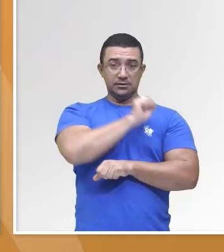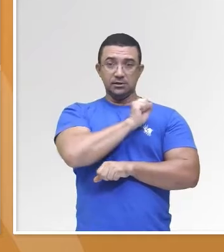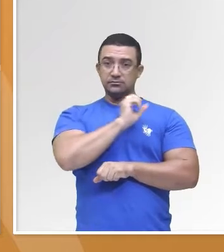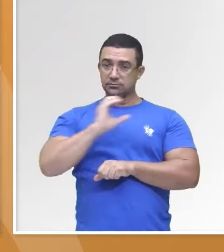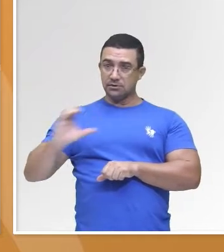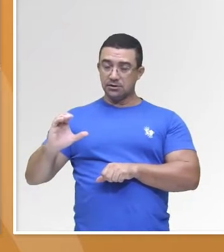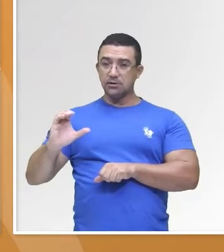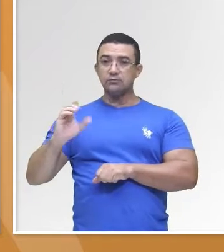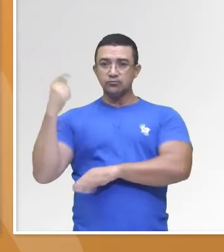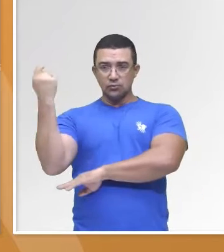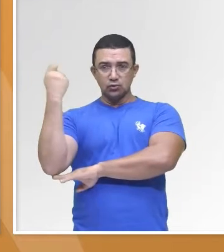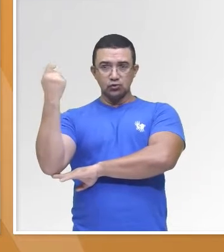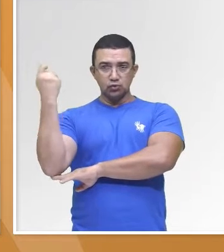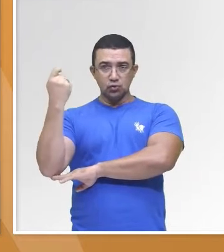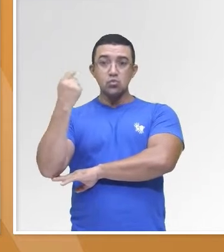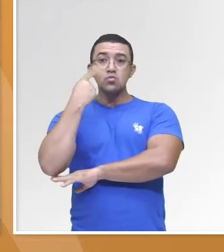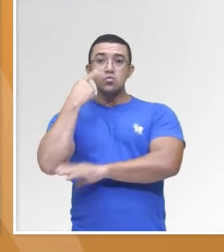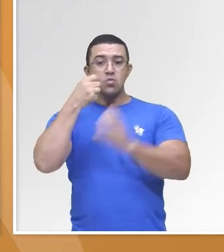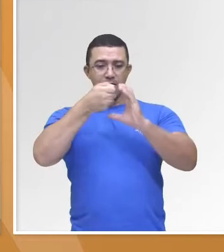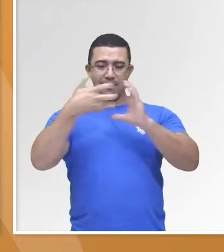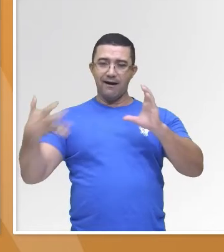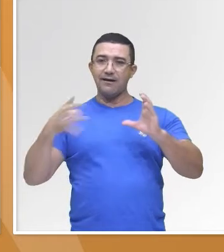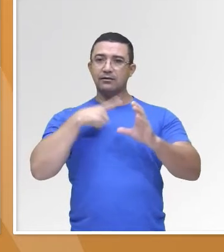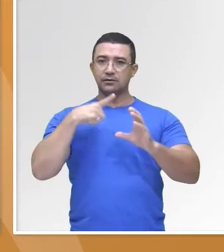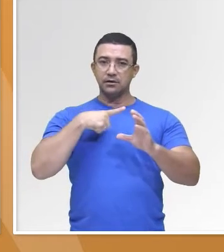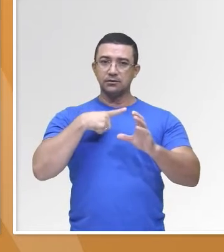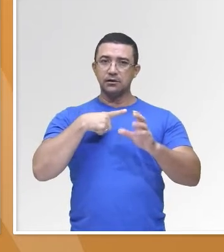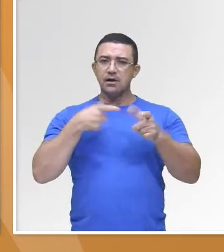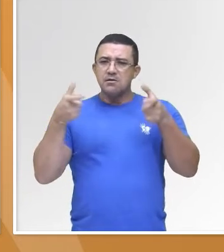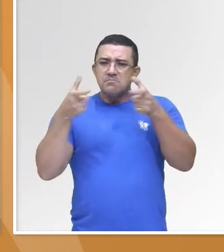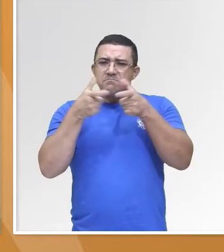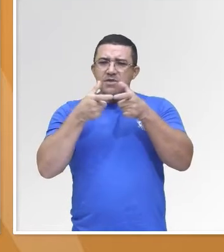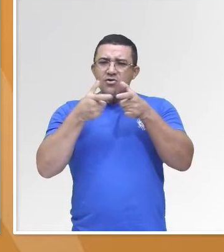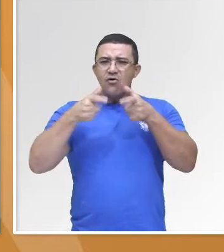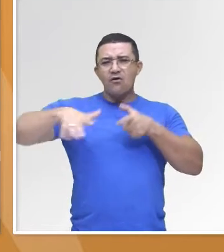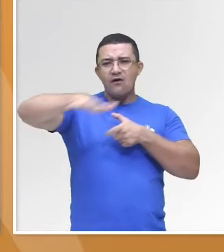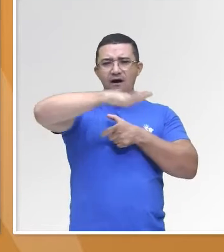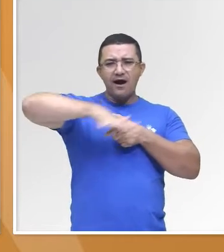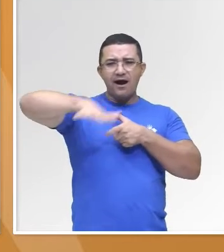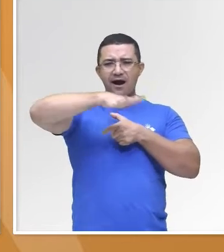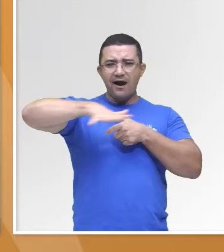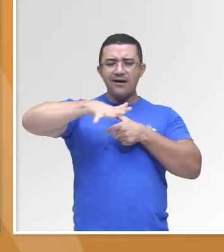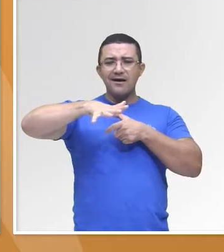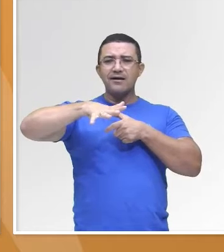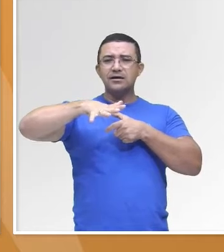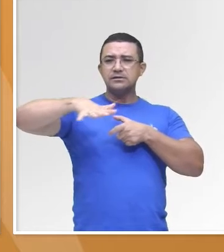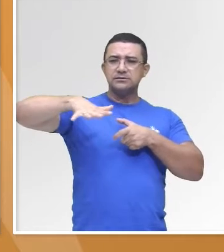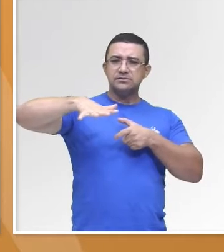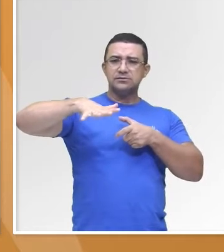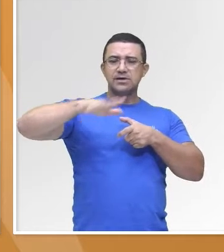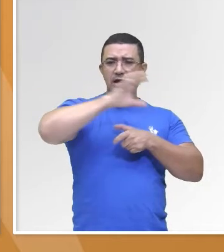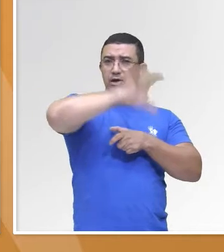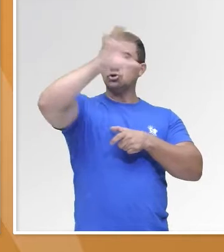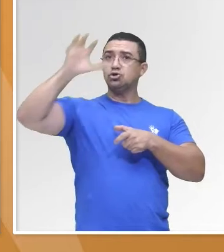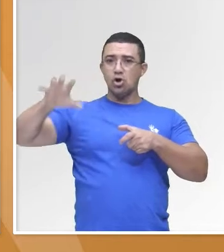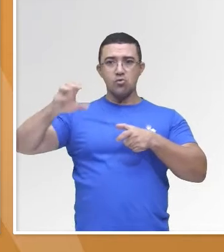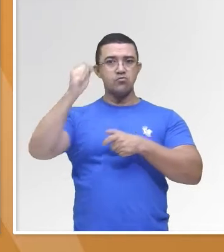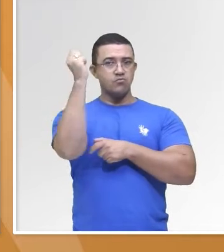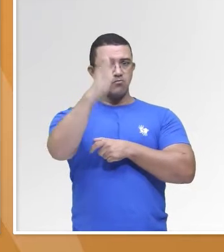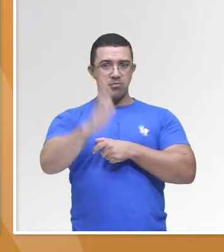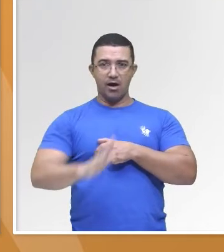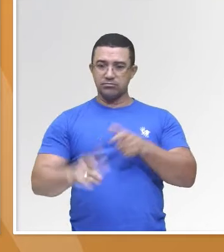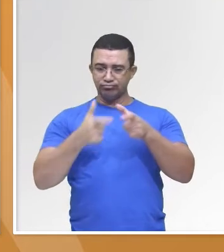tá? Então, gente, temos aí menor área entre as regiões brasileiras, em